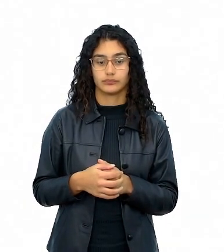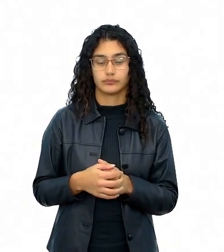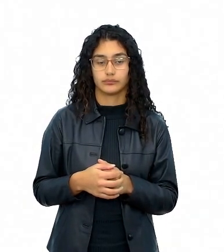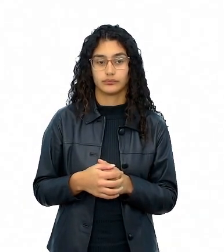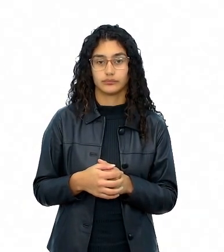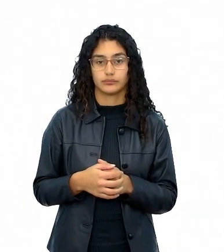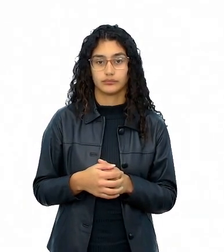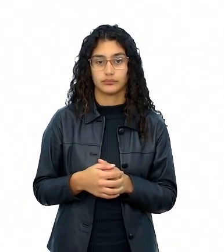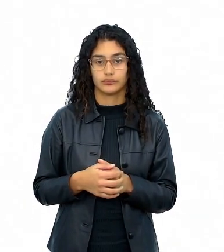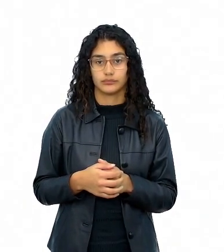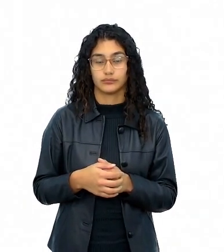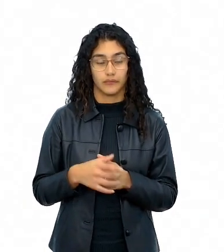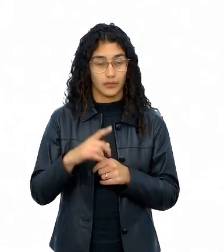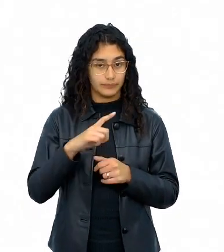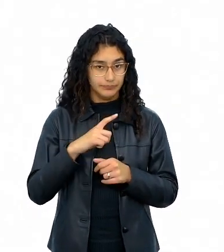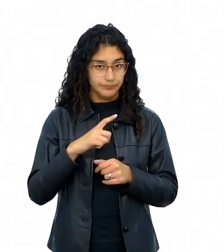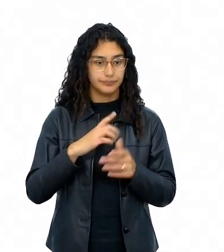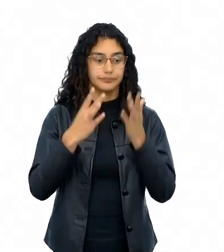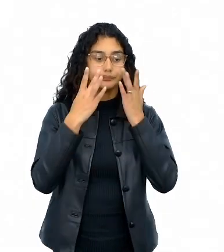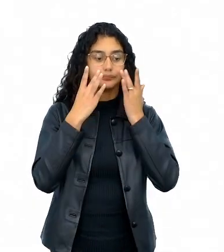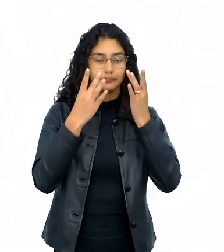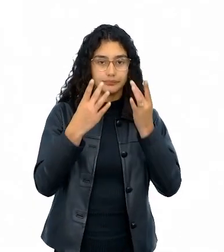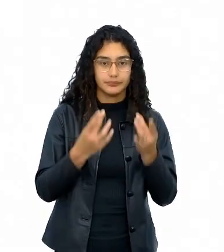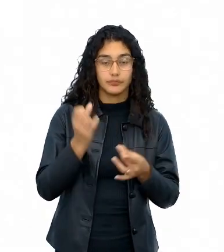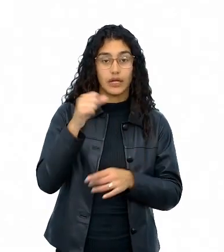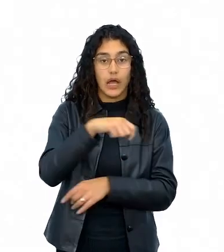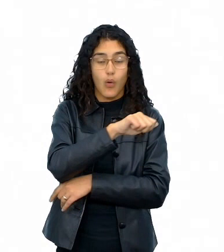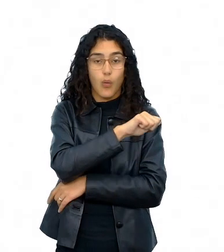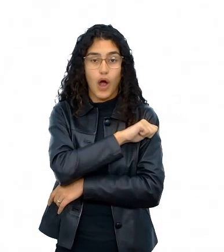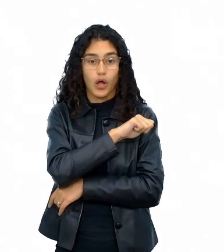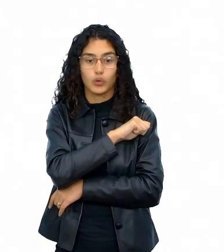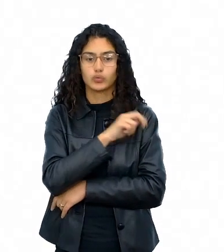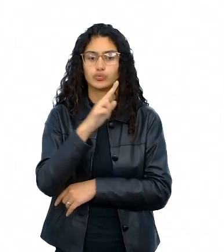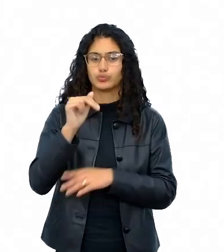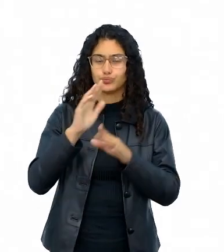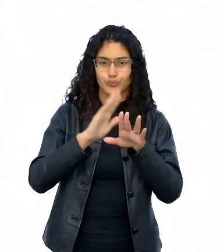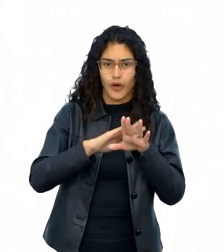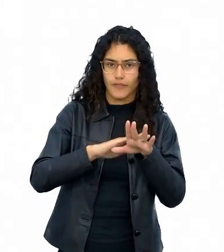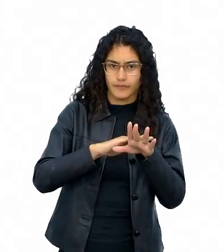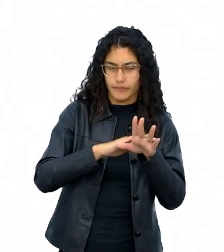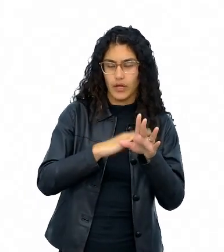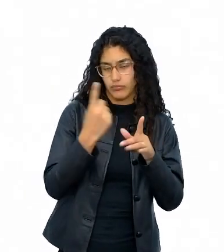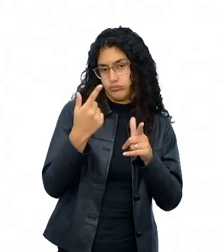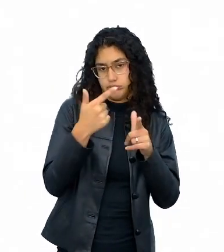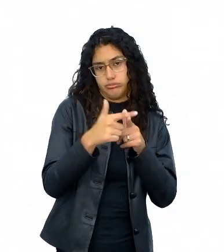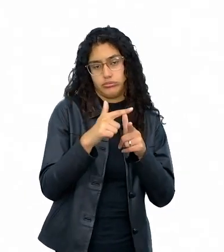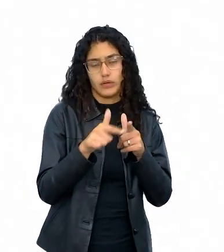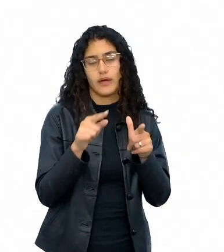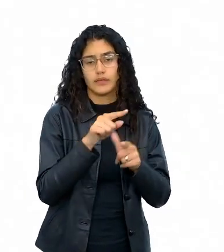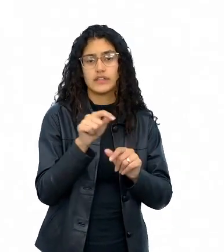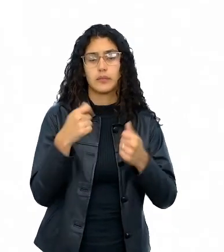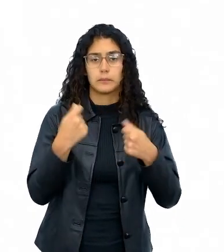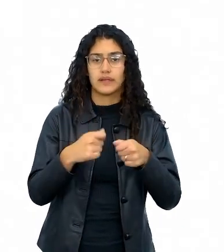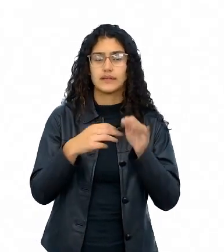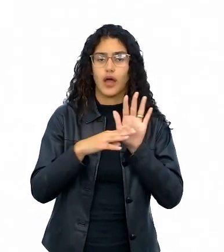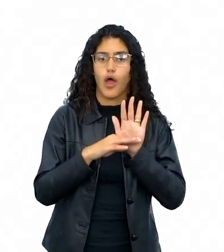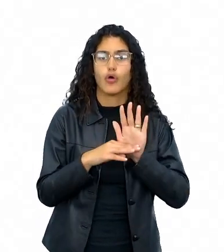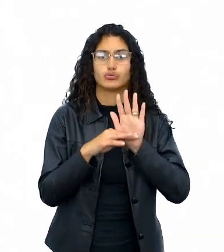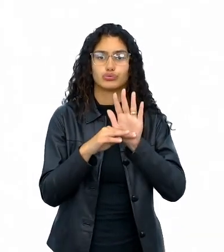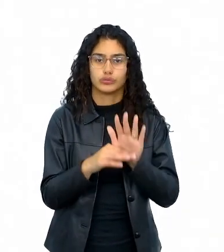sempre tendo cuidado de que se o estudante ele nunca elaborou uma situação-problema, vocês vão ter